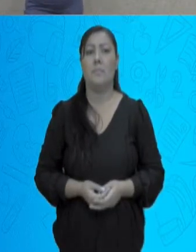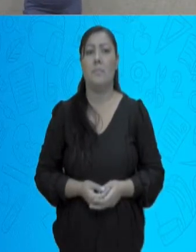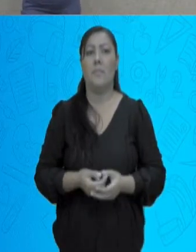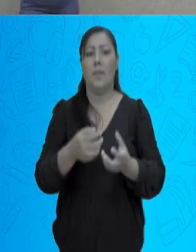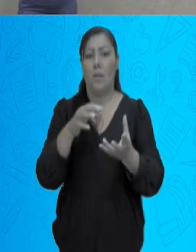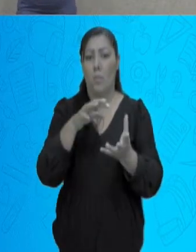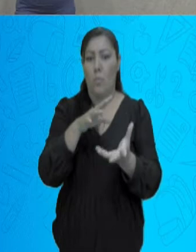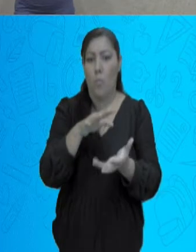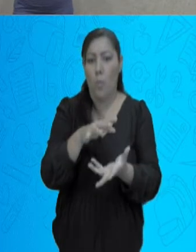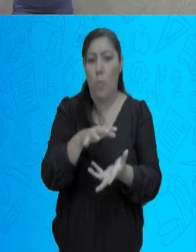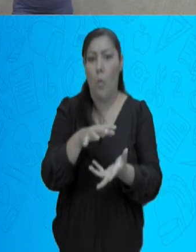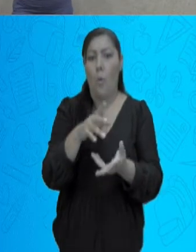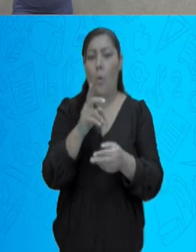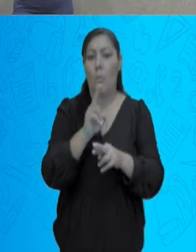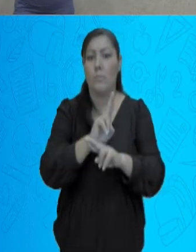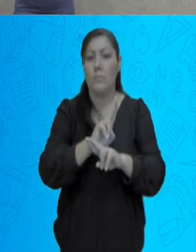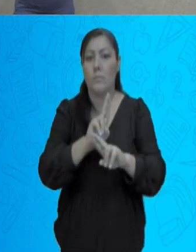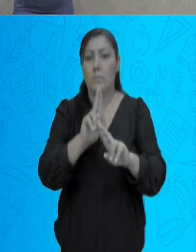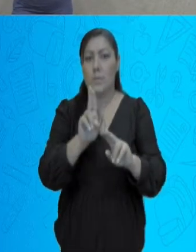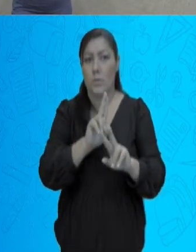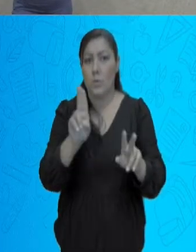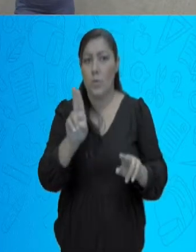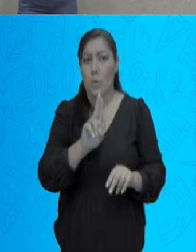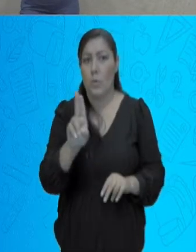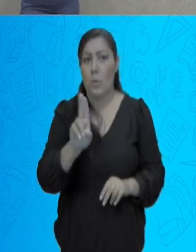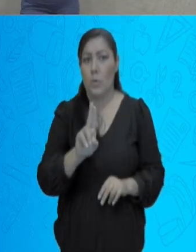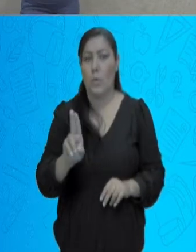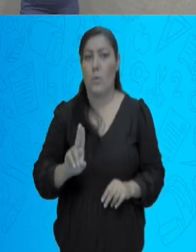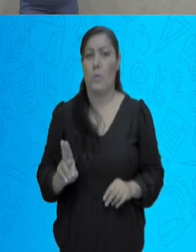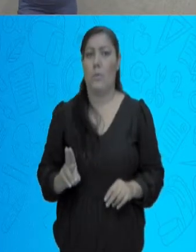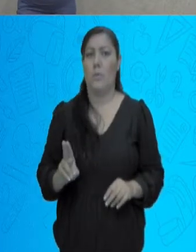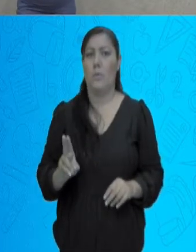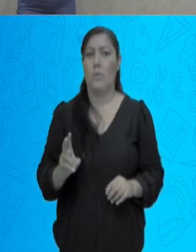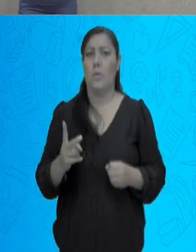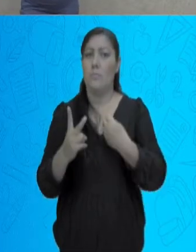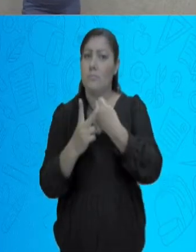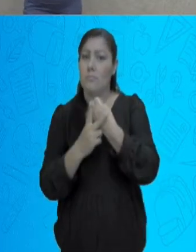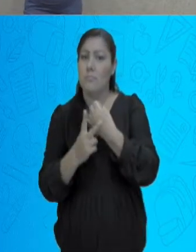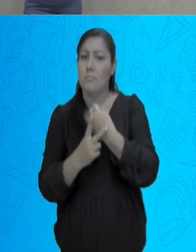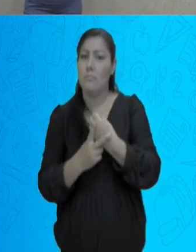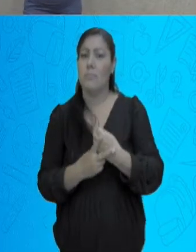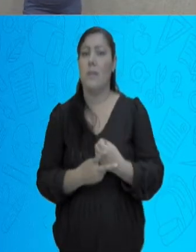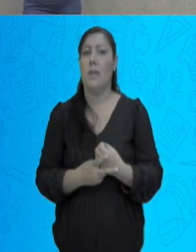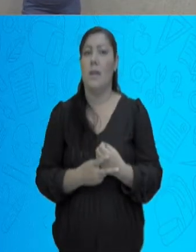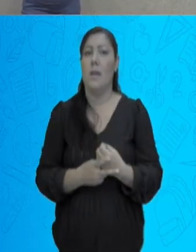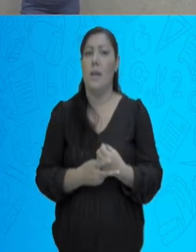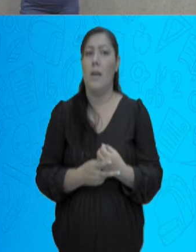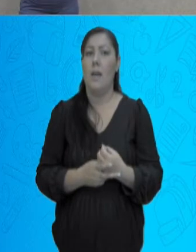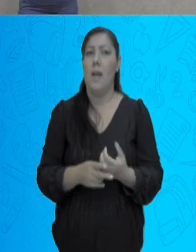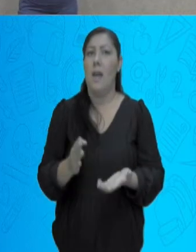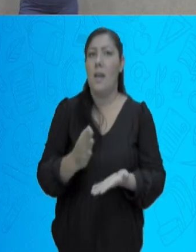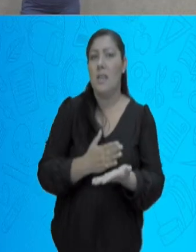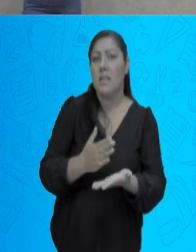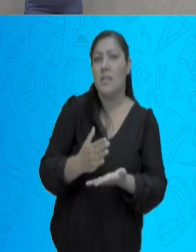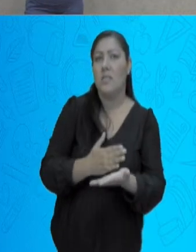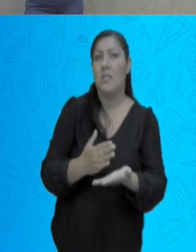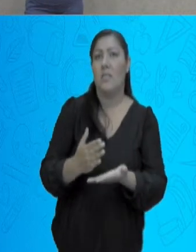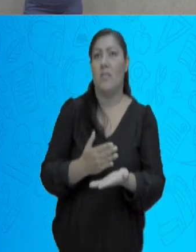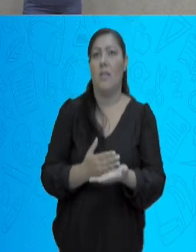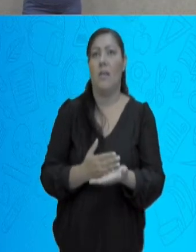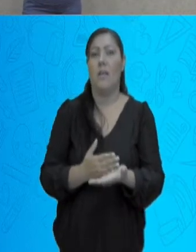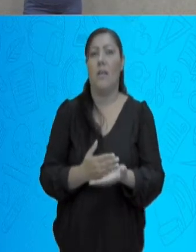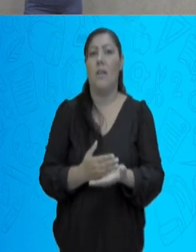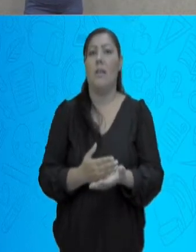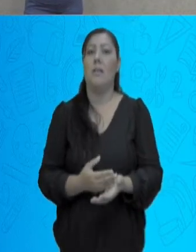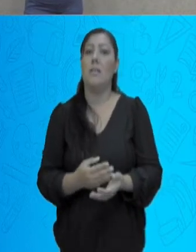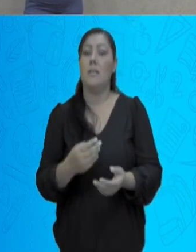os verbos exercendo função de nome. Então, os verbos, em alguns momentos, eles vão exercer essa função